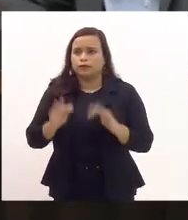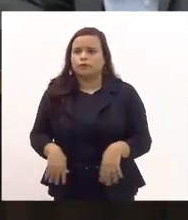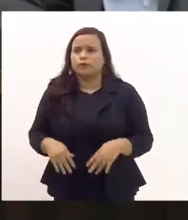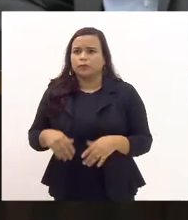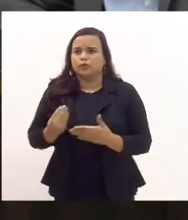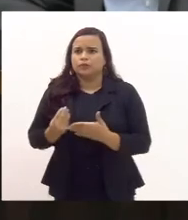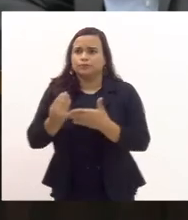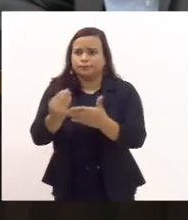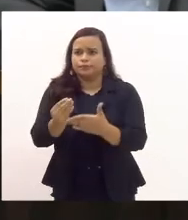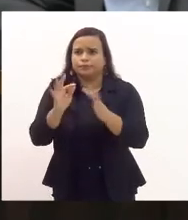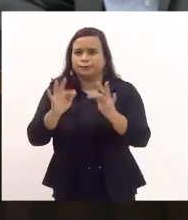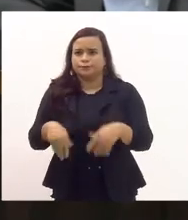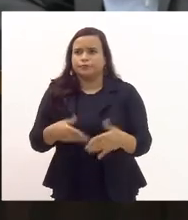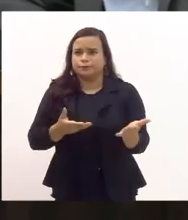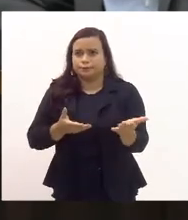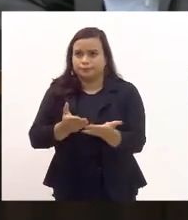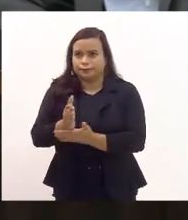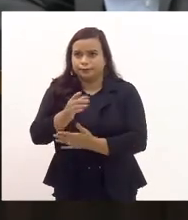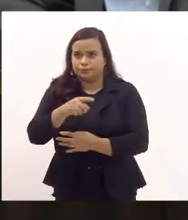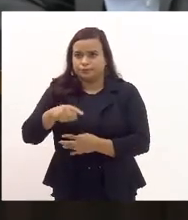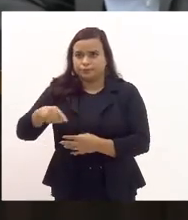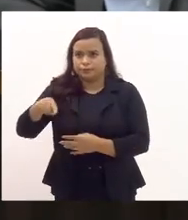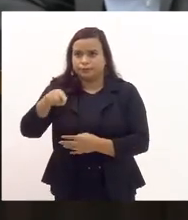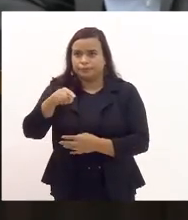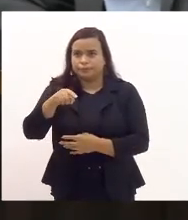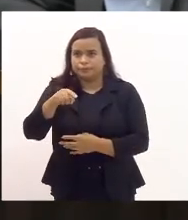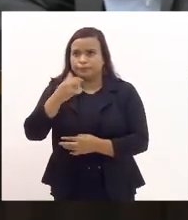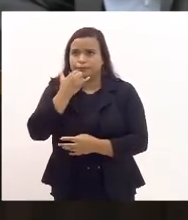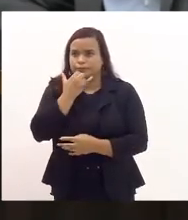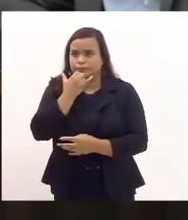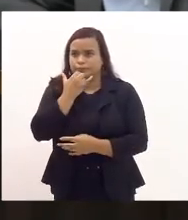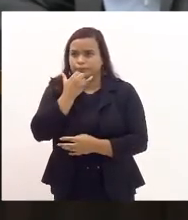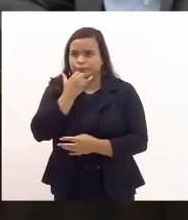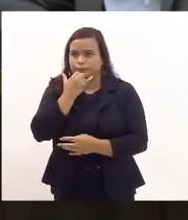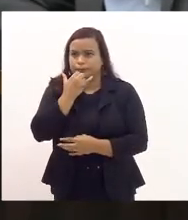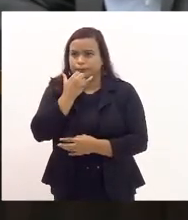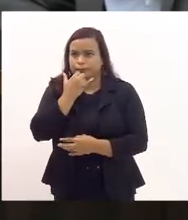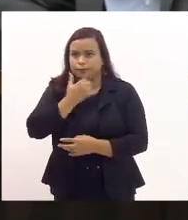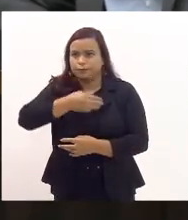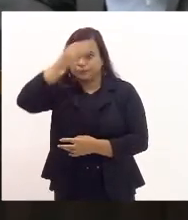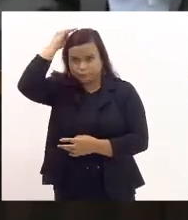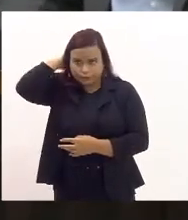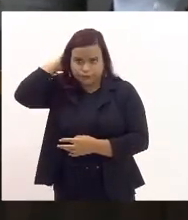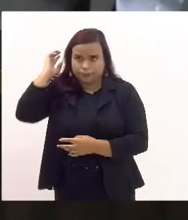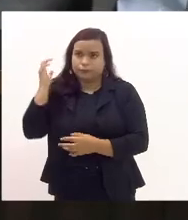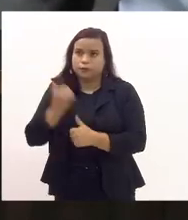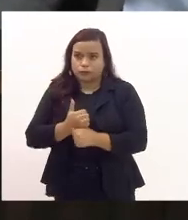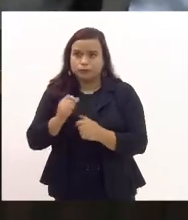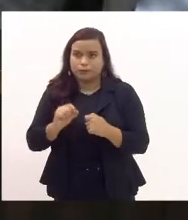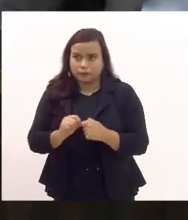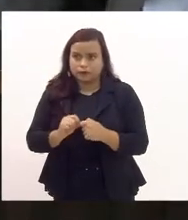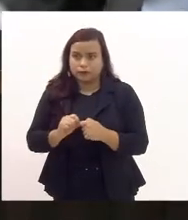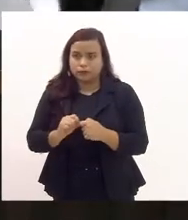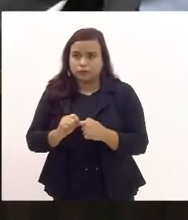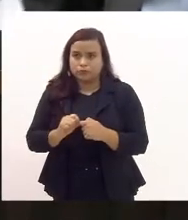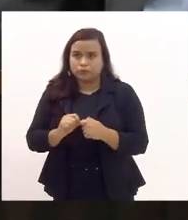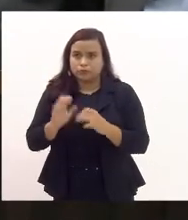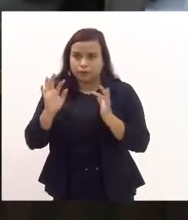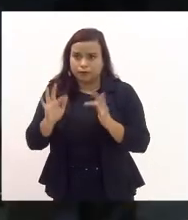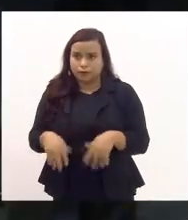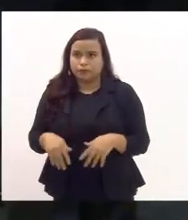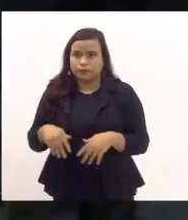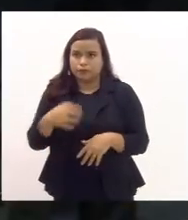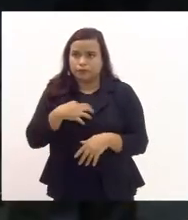presidência defere-se eu te que aprovam perdão então o Márcio você fez substantivos em forma Fnac